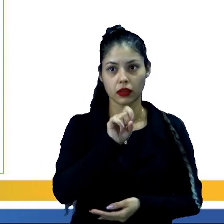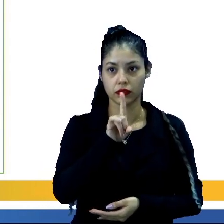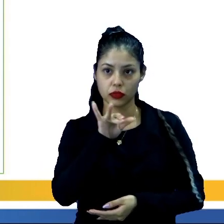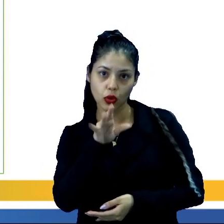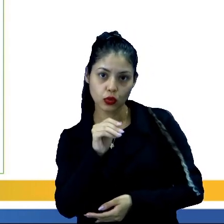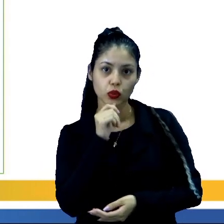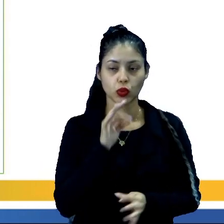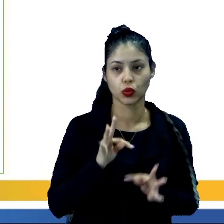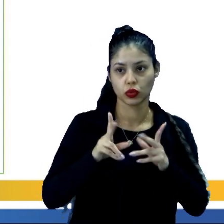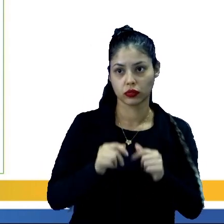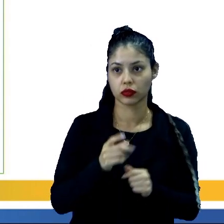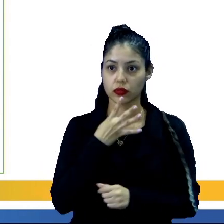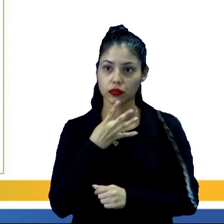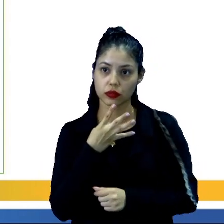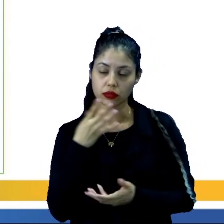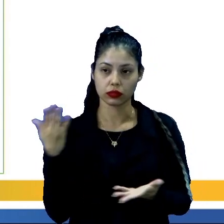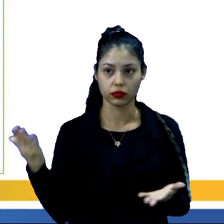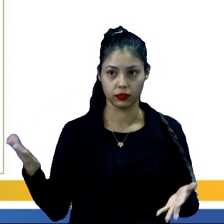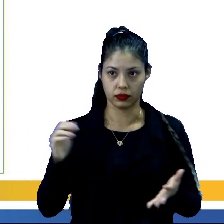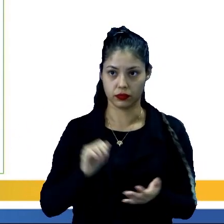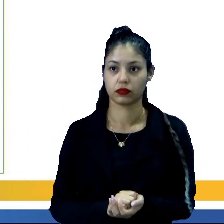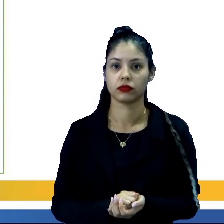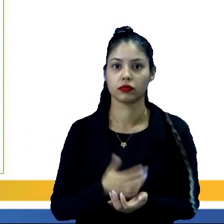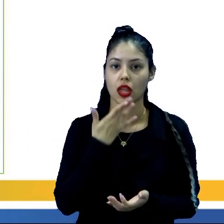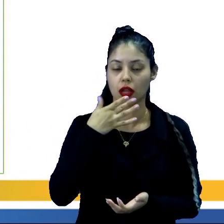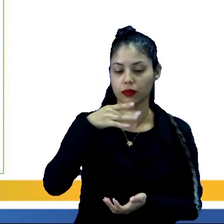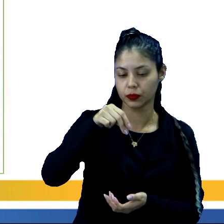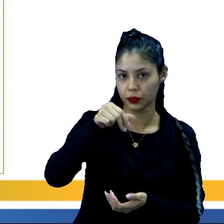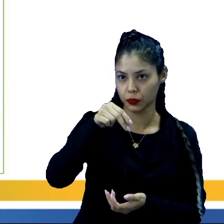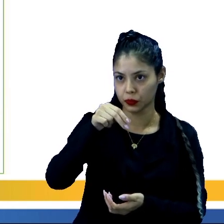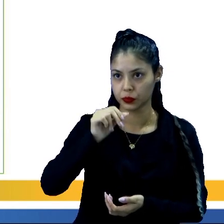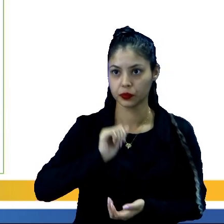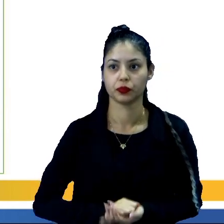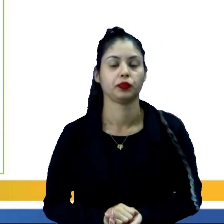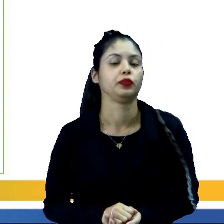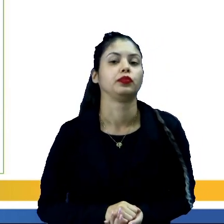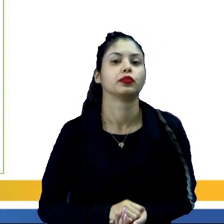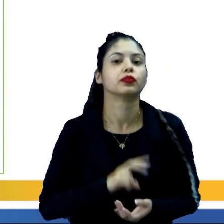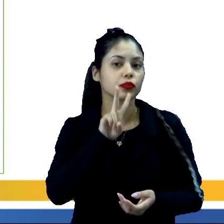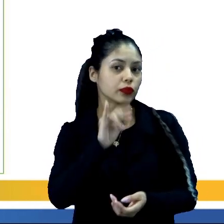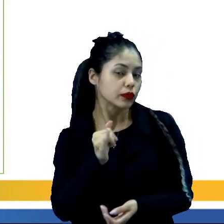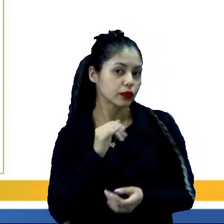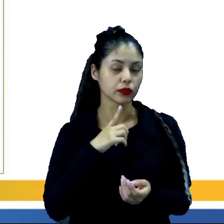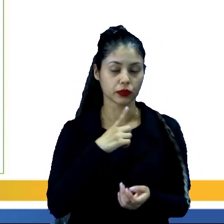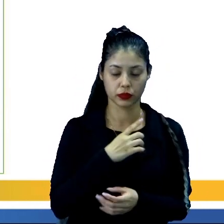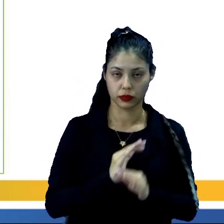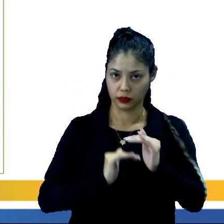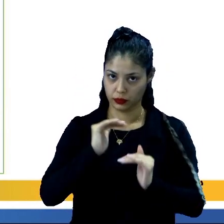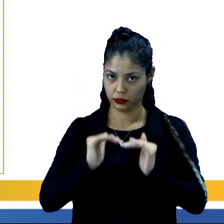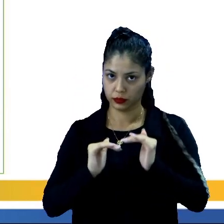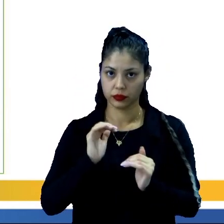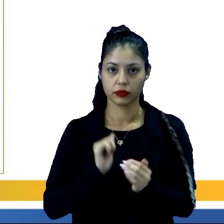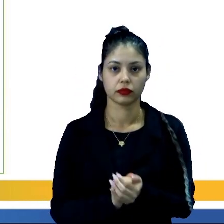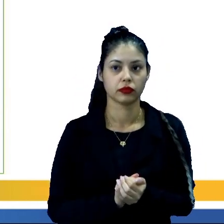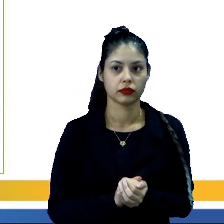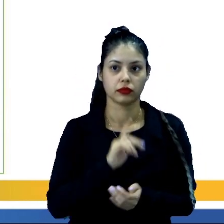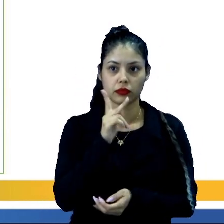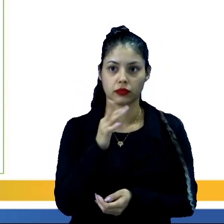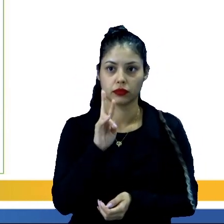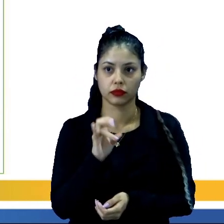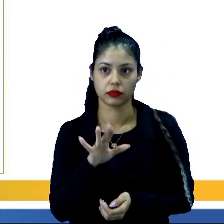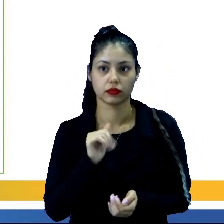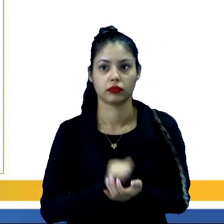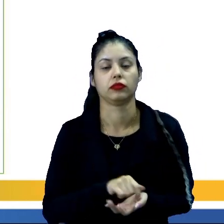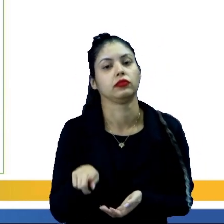sódio, né? Então todo mundo conhece aí o cloreto de sódio, que é o nosso sal de cozinha, e ele vai atuar ali na regulação também do equilíbrio